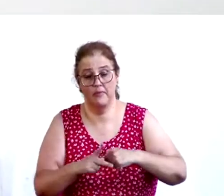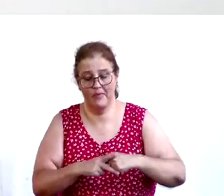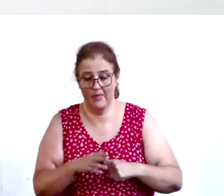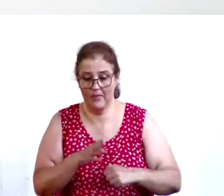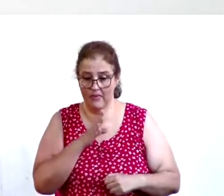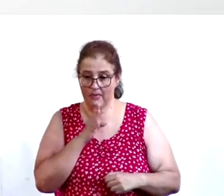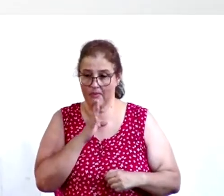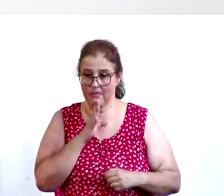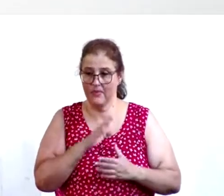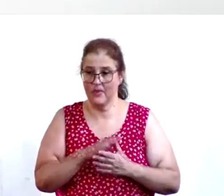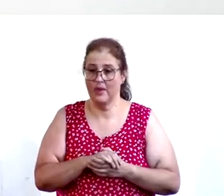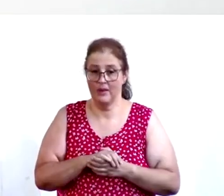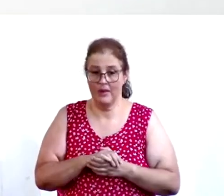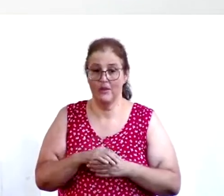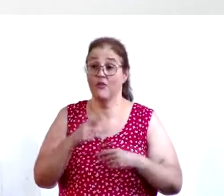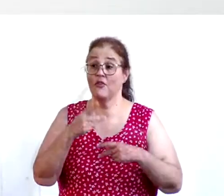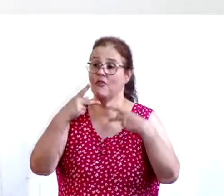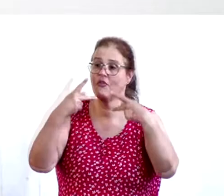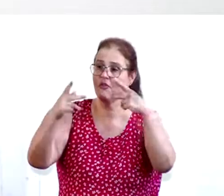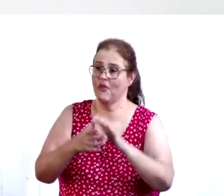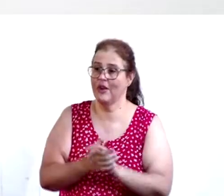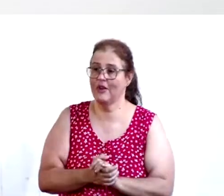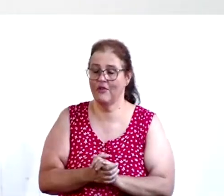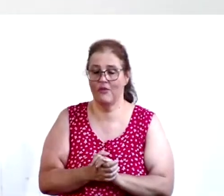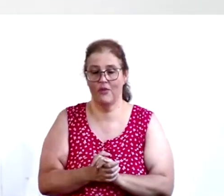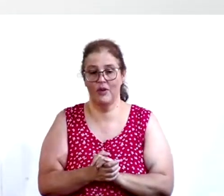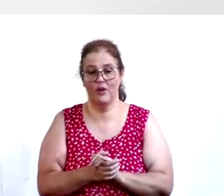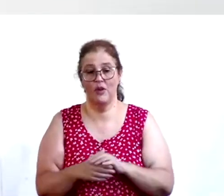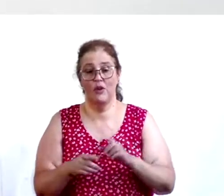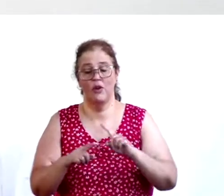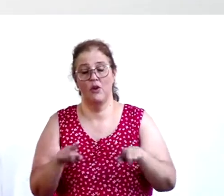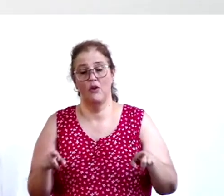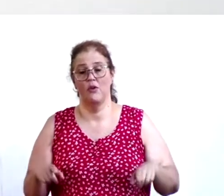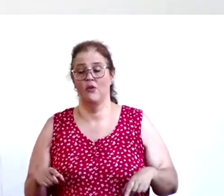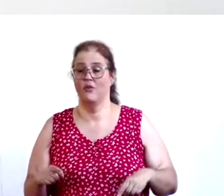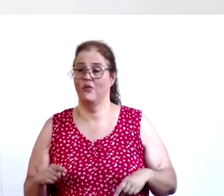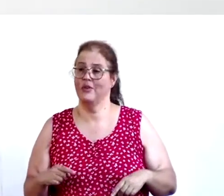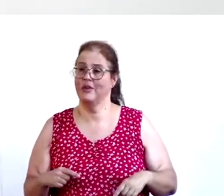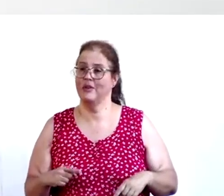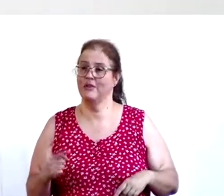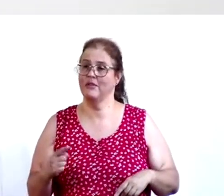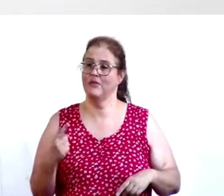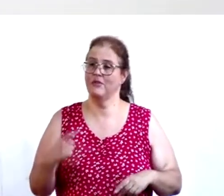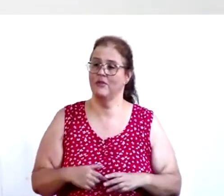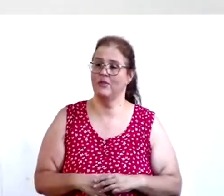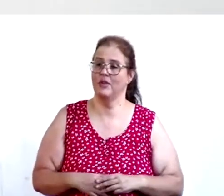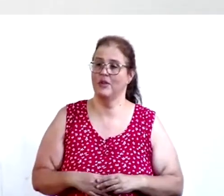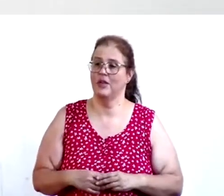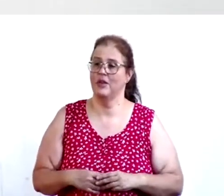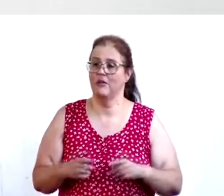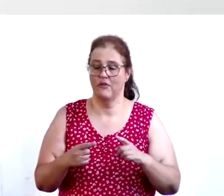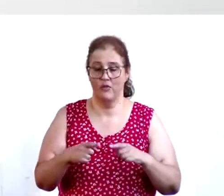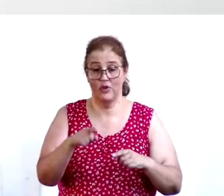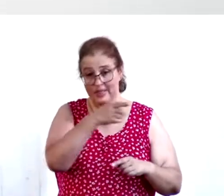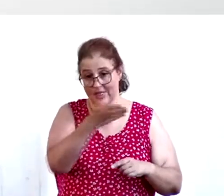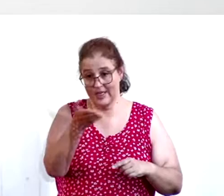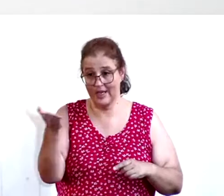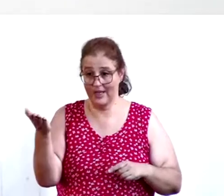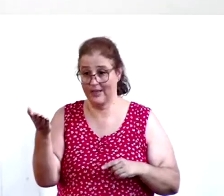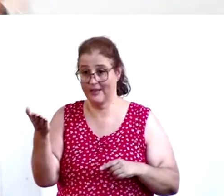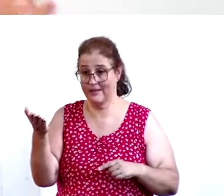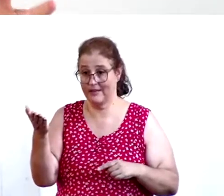expressão, vós, porém, é uma ideia plural, porém é uma conjunção adversativa, vós, no entanto, Pedro quer dizer,